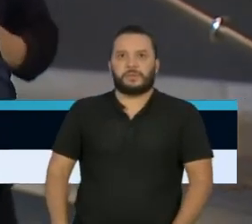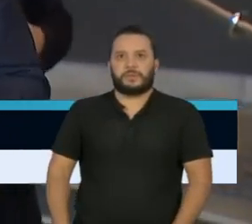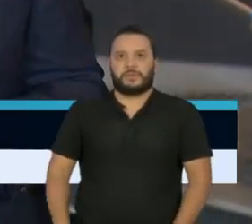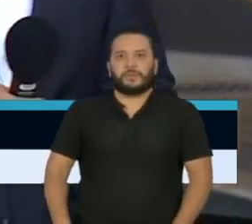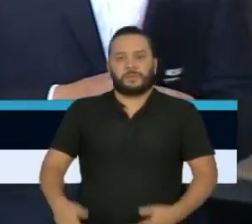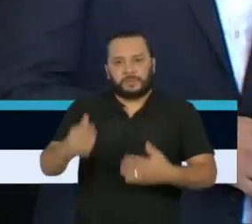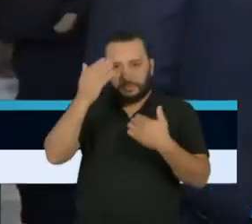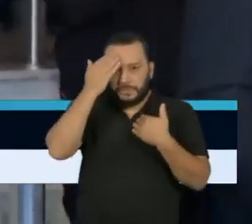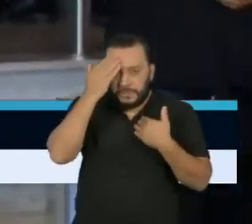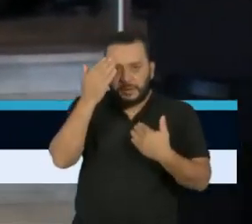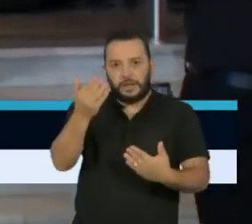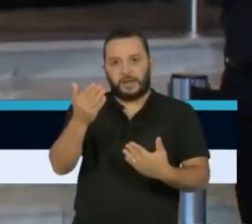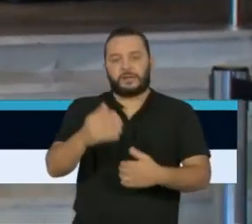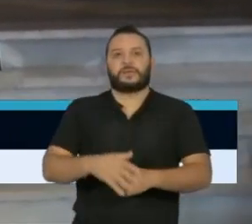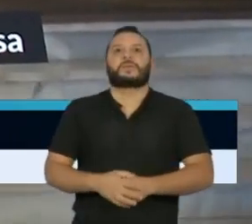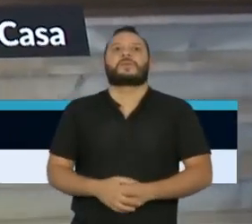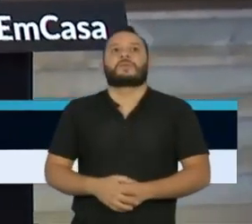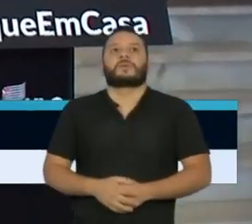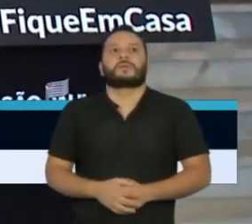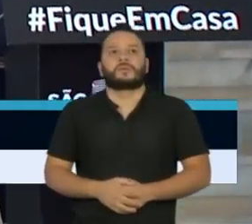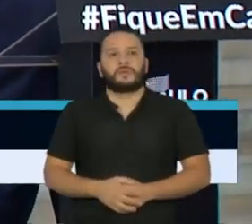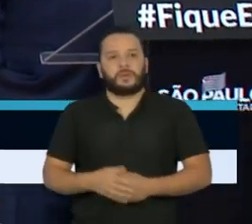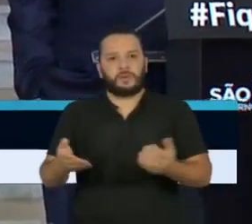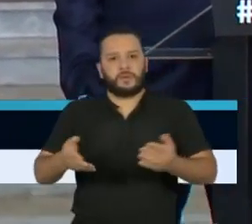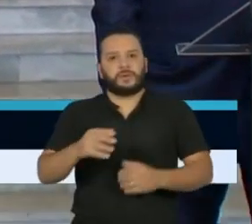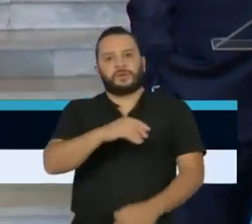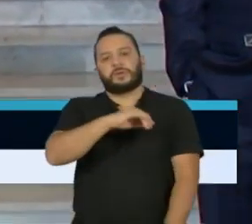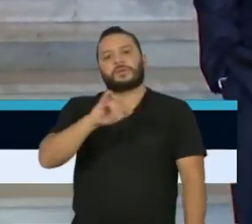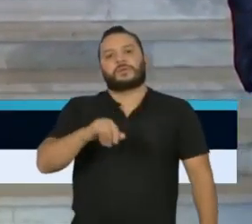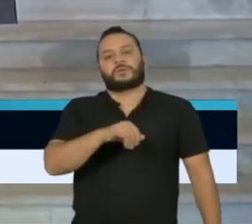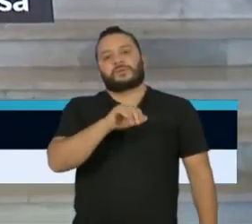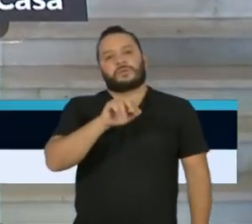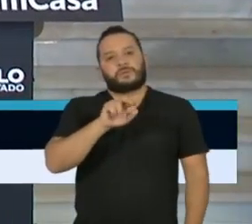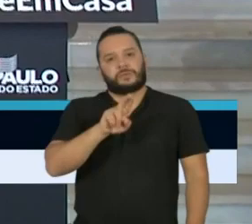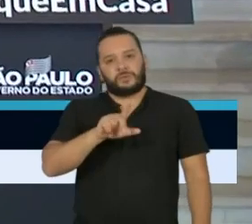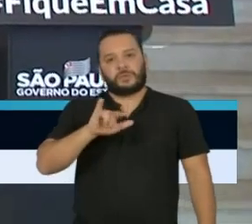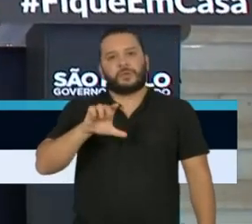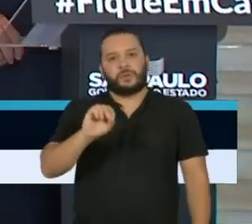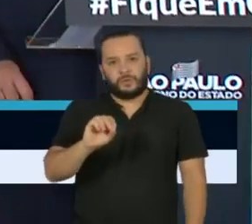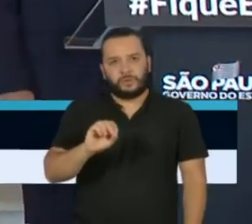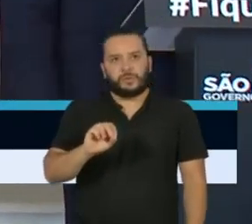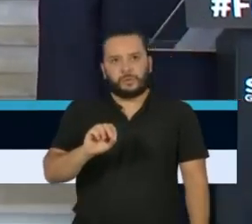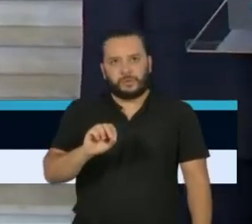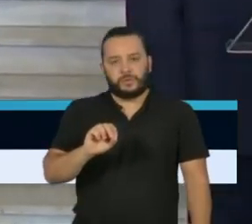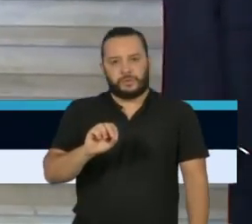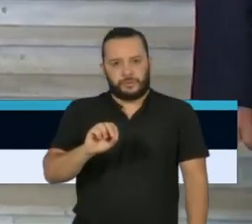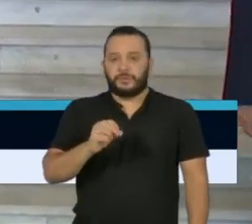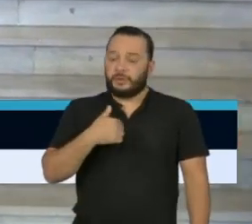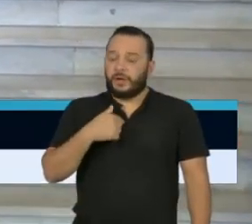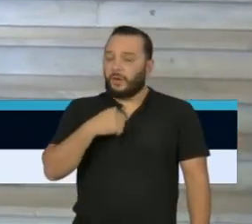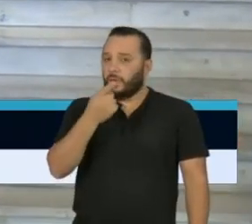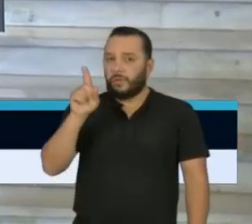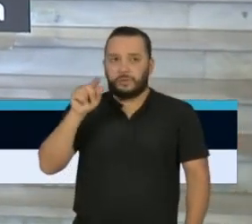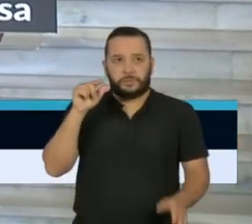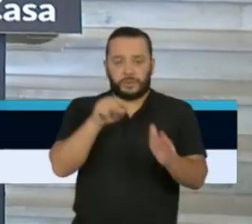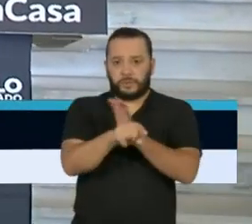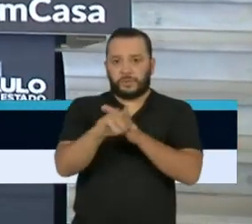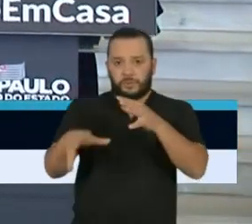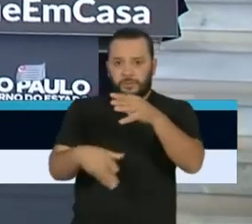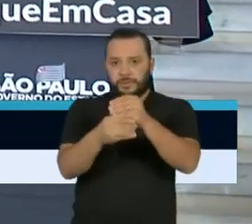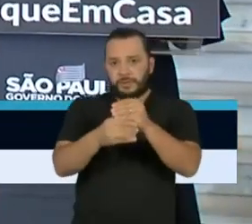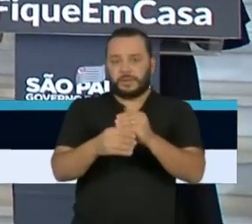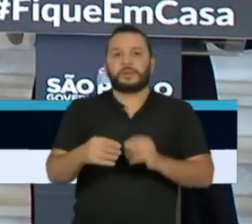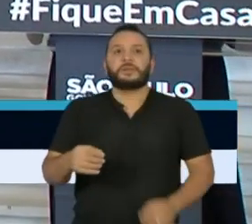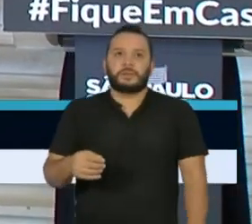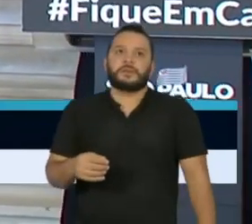Obrigado, Marco Vignoli. Júnior Berilo, complementando, a sua é a penúltima pergunta. Quero registrar